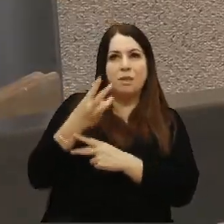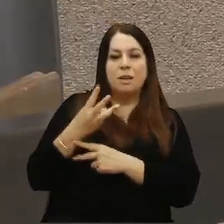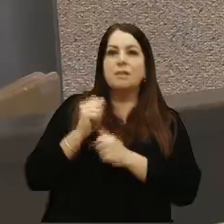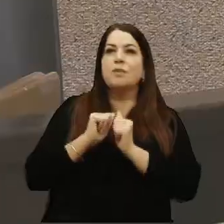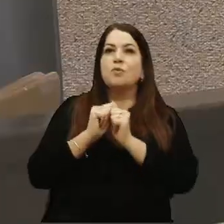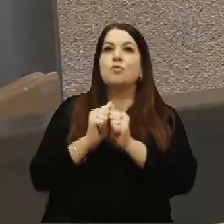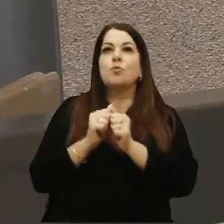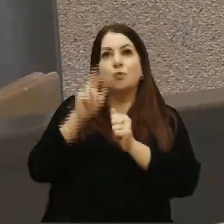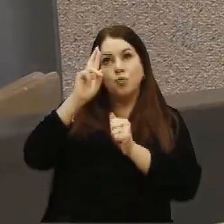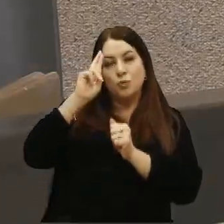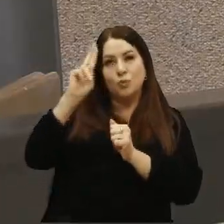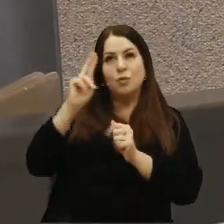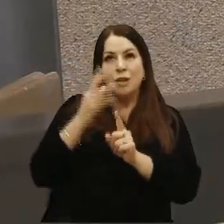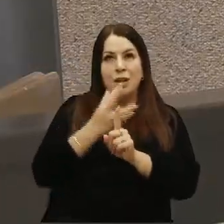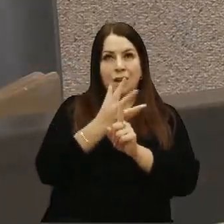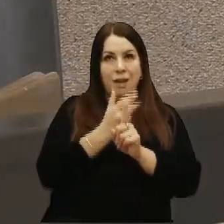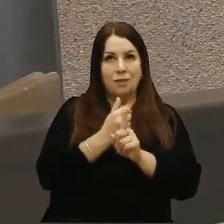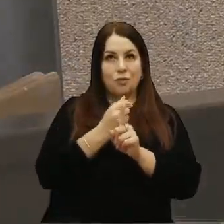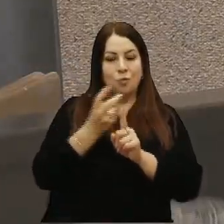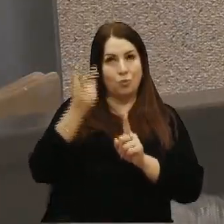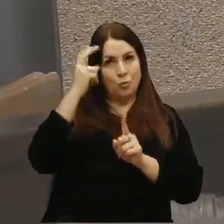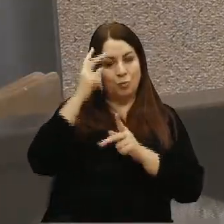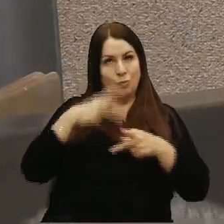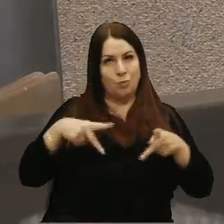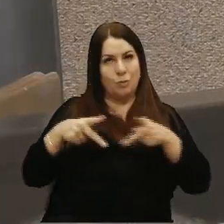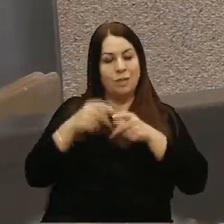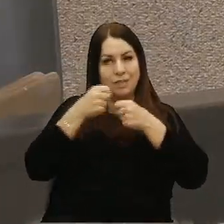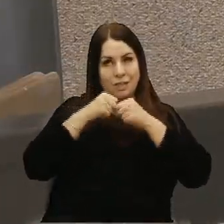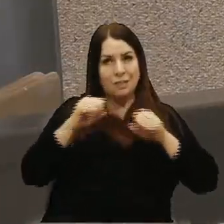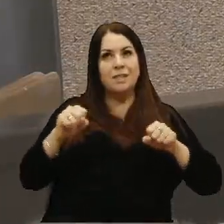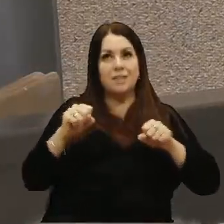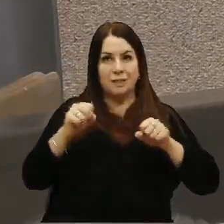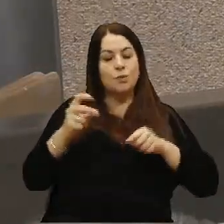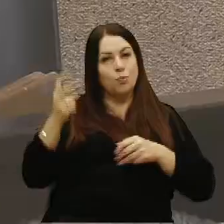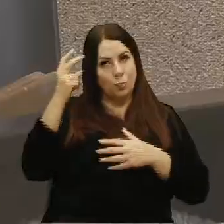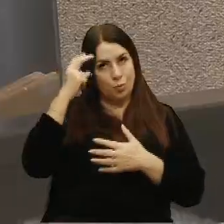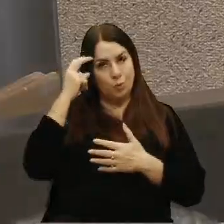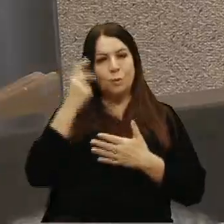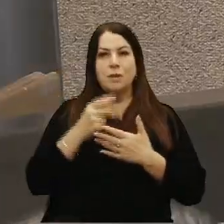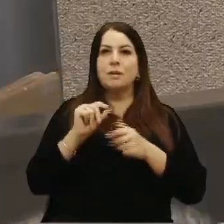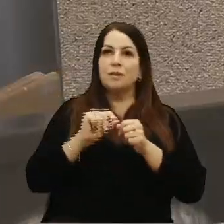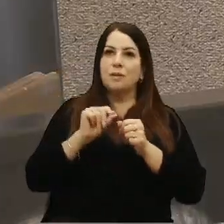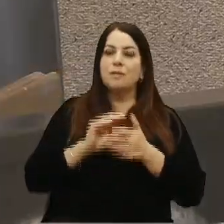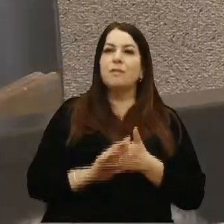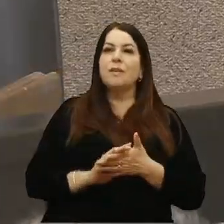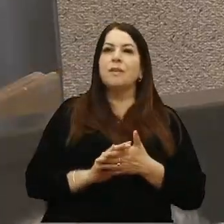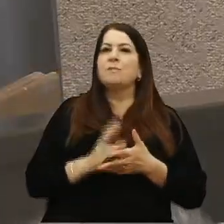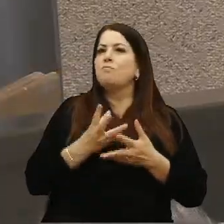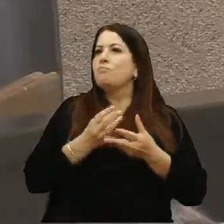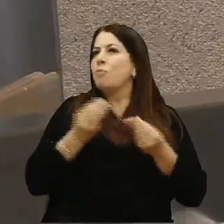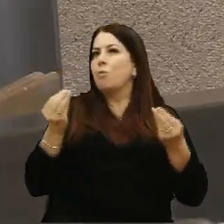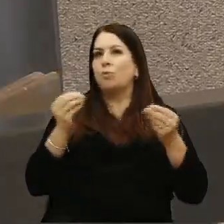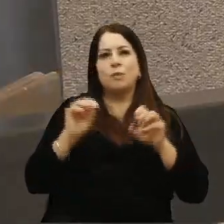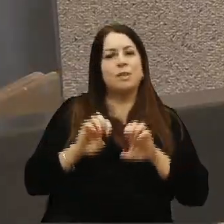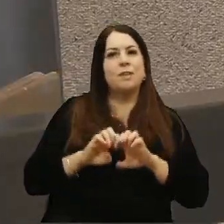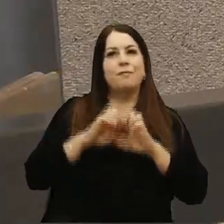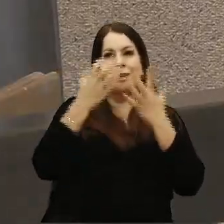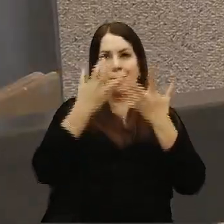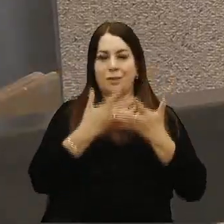estar diretora de Arte e Cultura Popular na Secretaria da Cultura, e a gente fez muitos